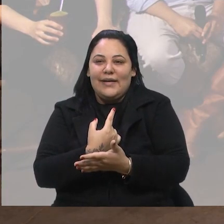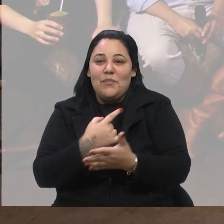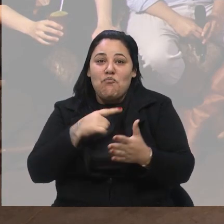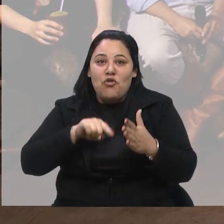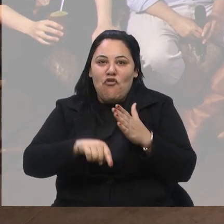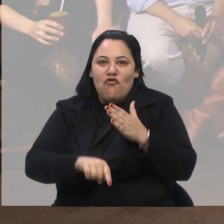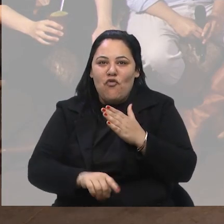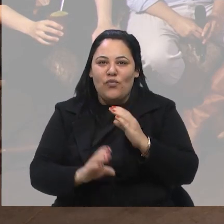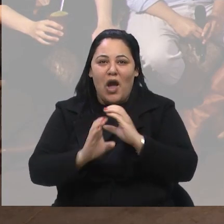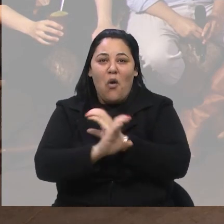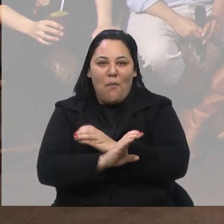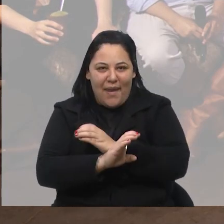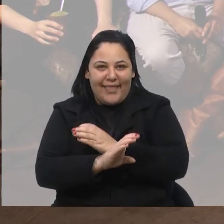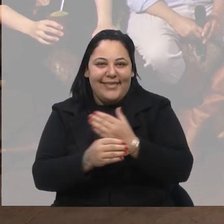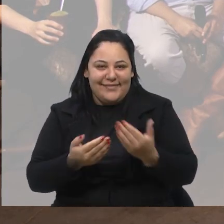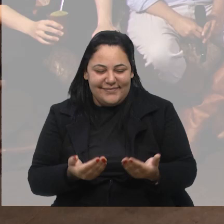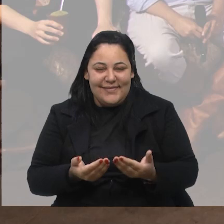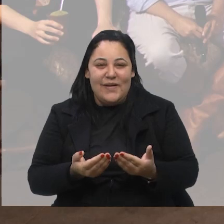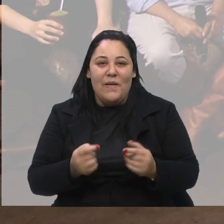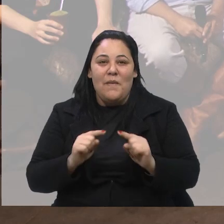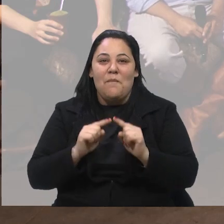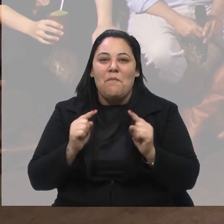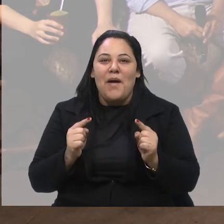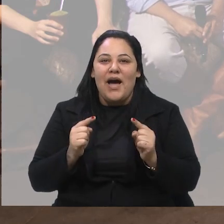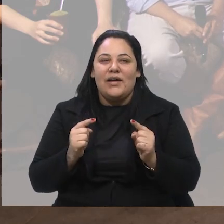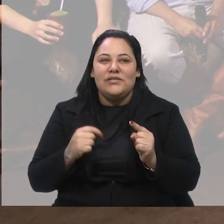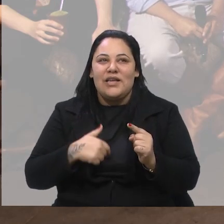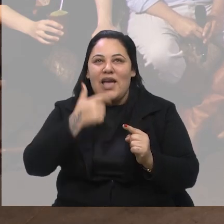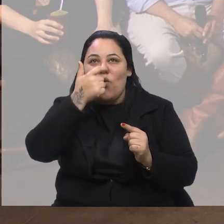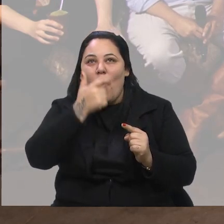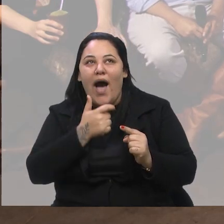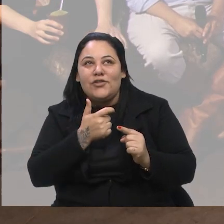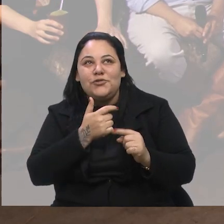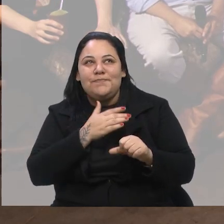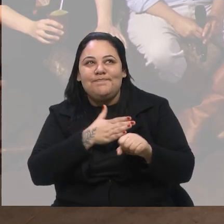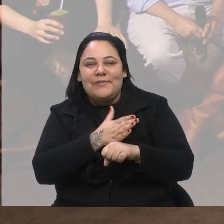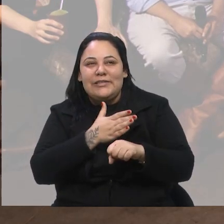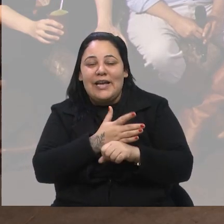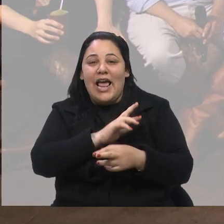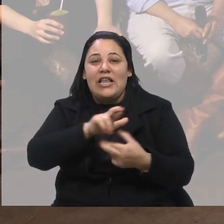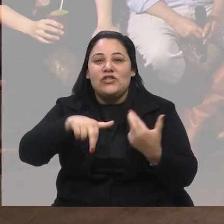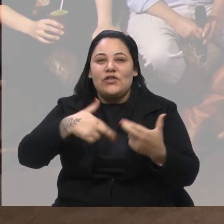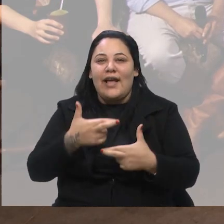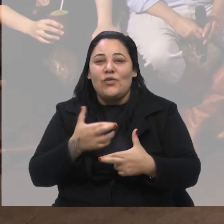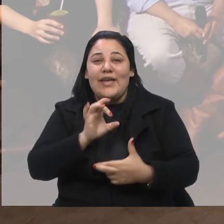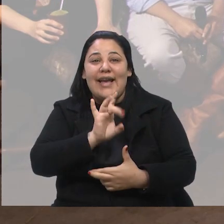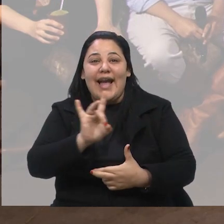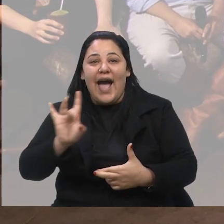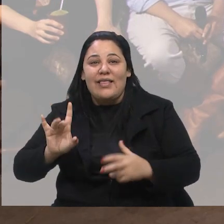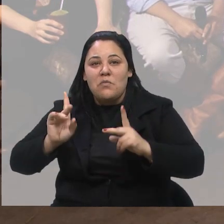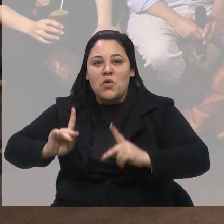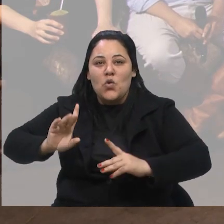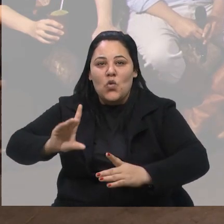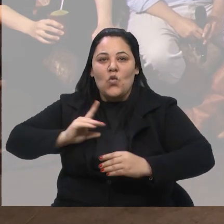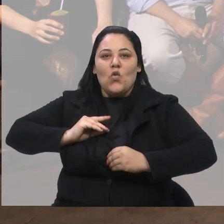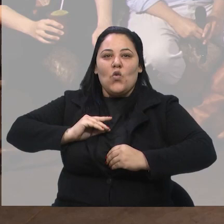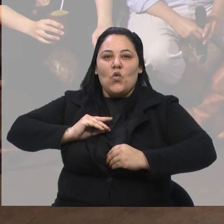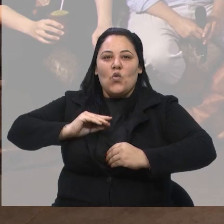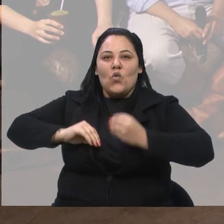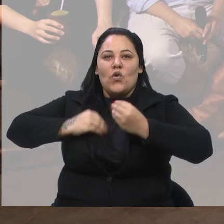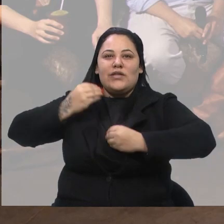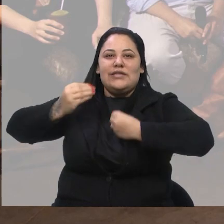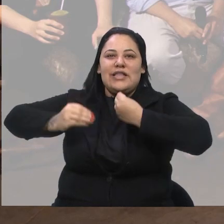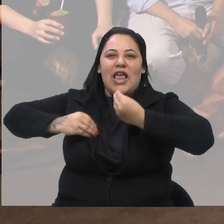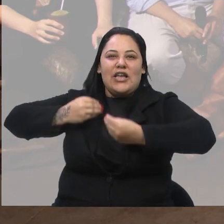de descrever. Acho que está muito dentro do que cada um sente, em base